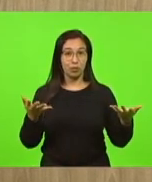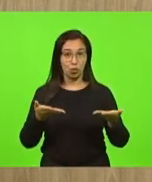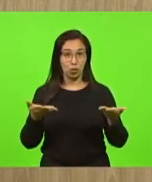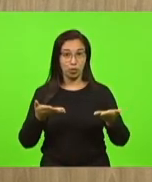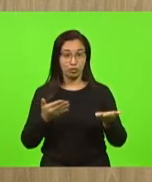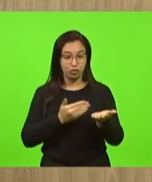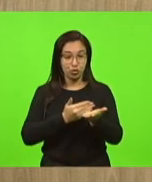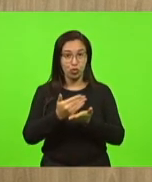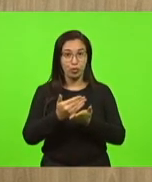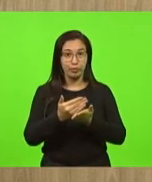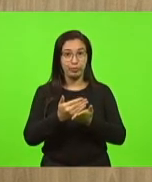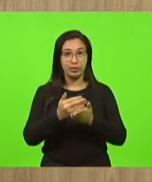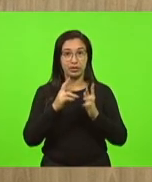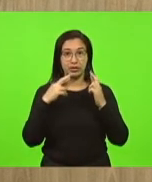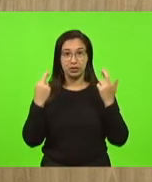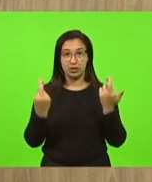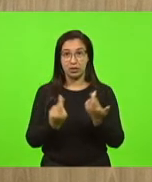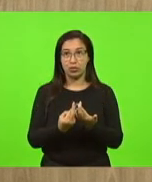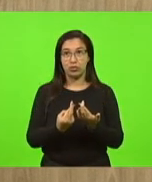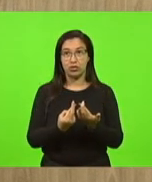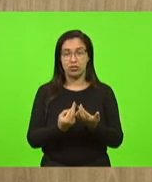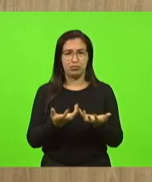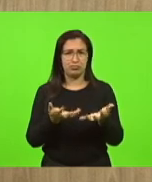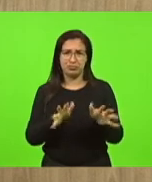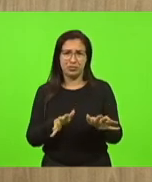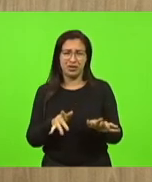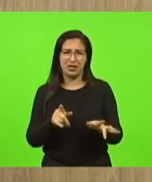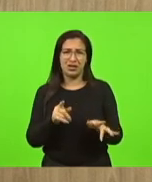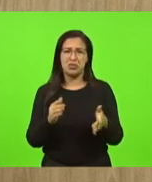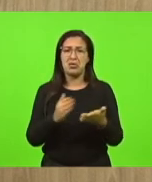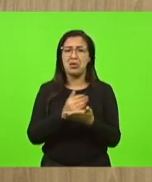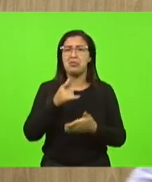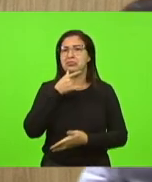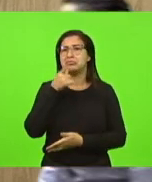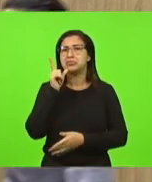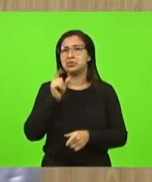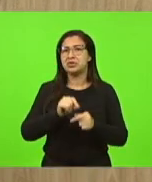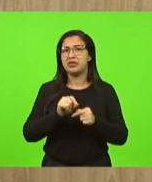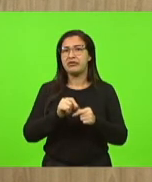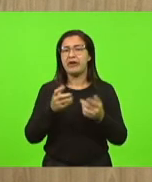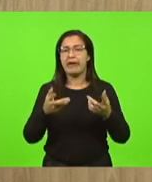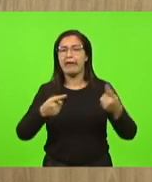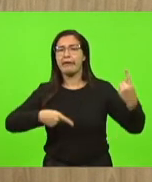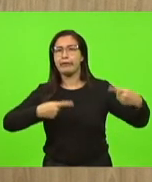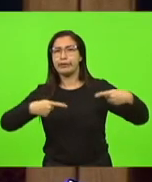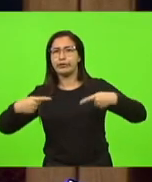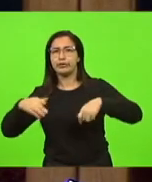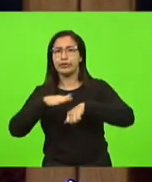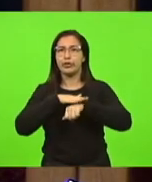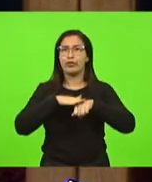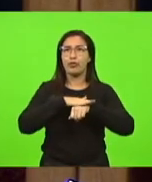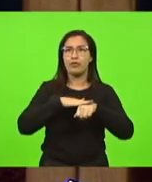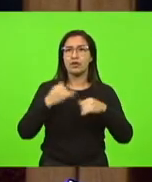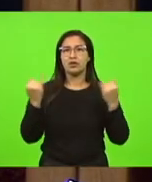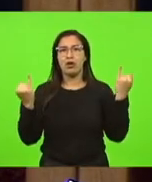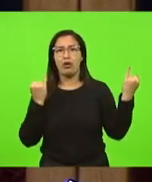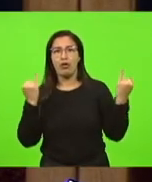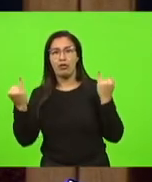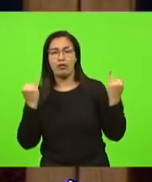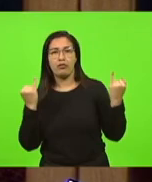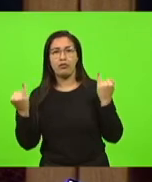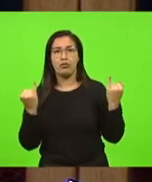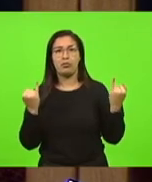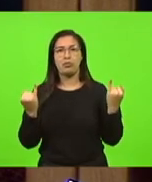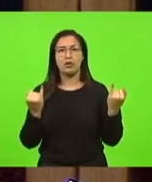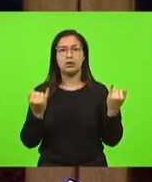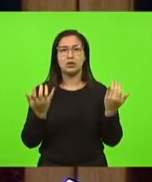sessão, e não é querer fazer que nem alguns ontem fizeram, que se a gente quer discutir, se a gente quer mais informação, se a gente quer